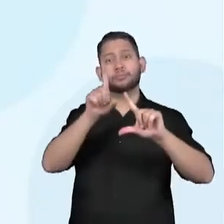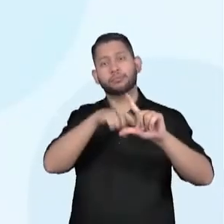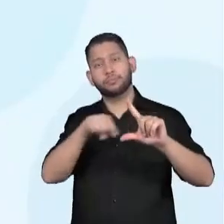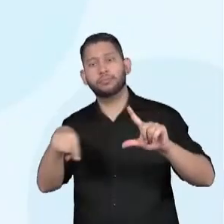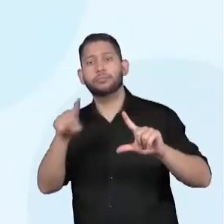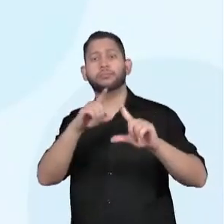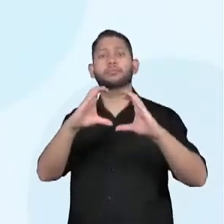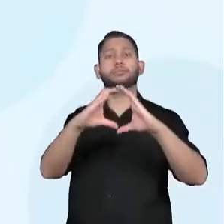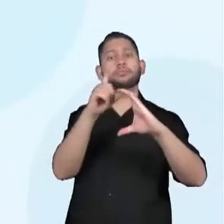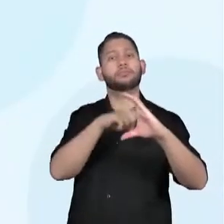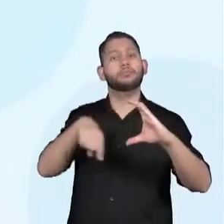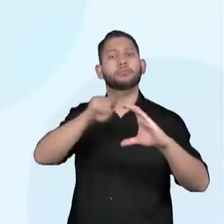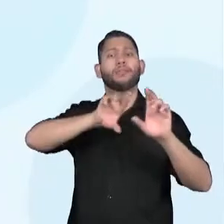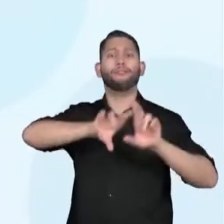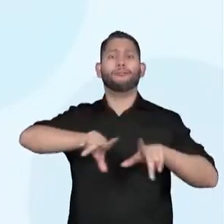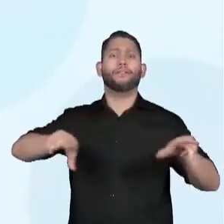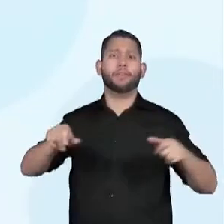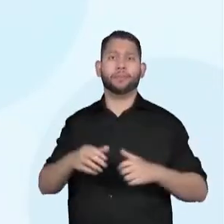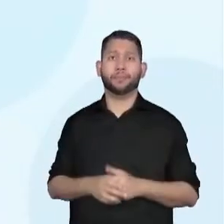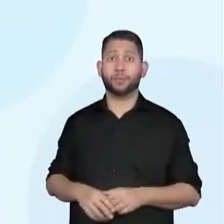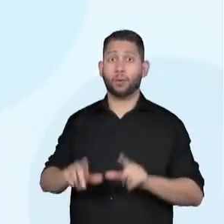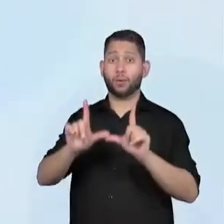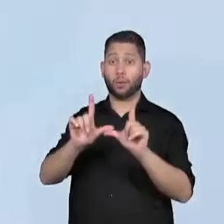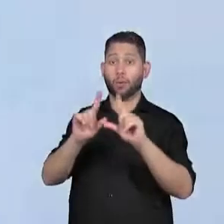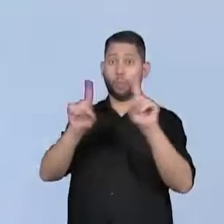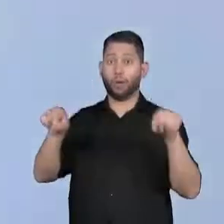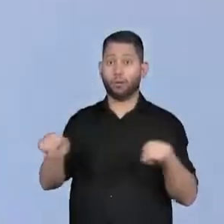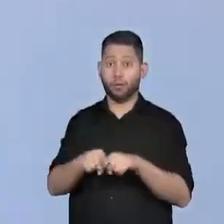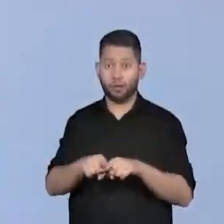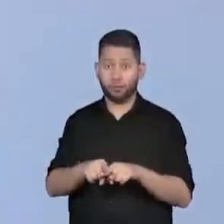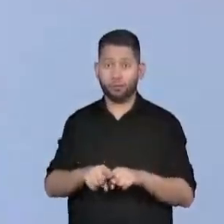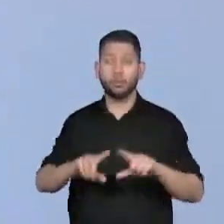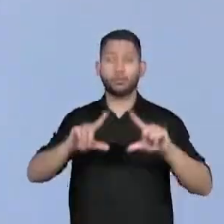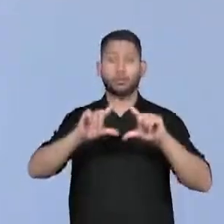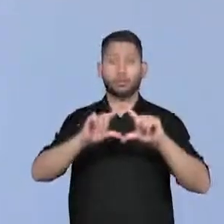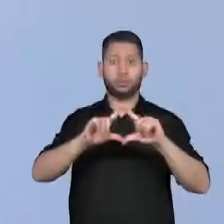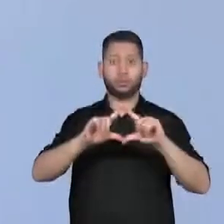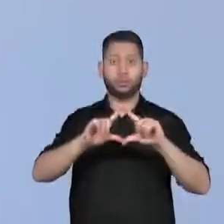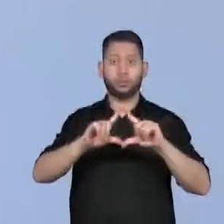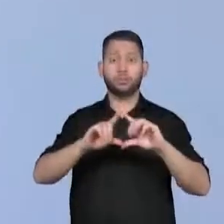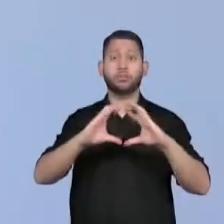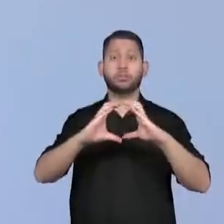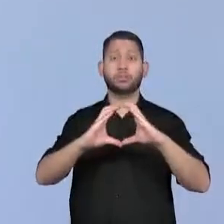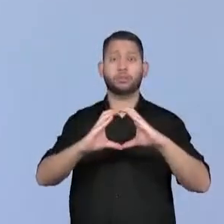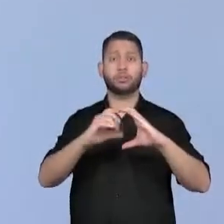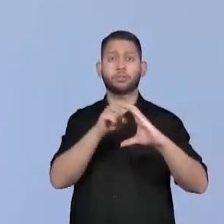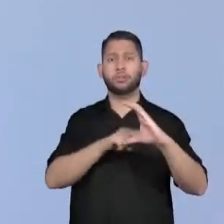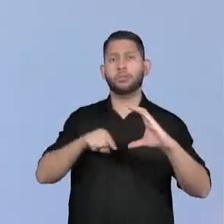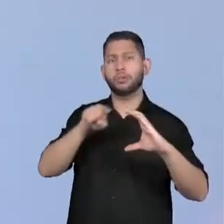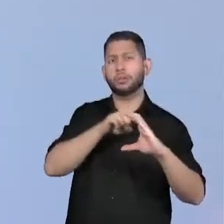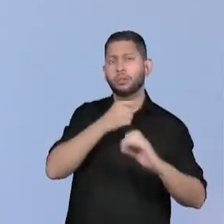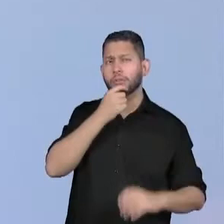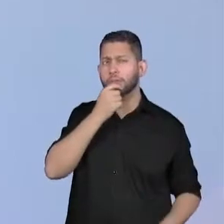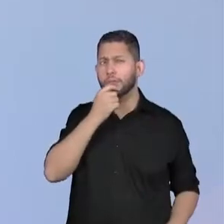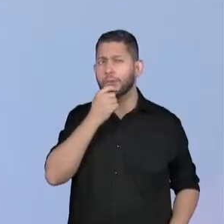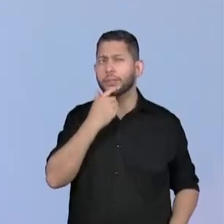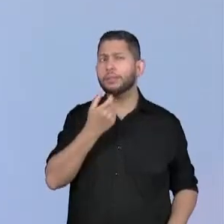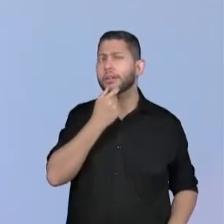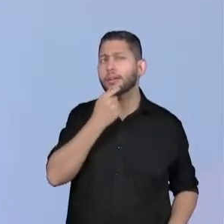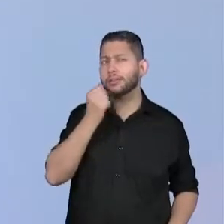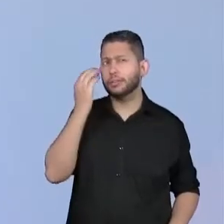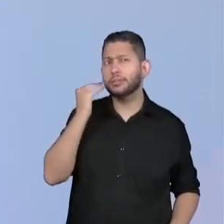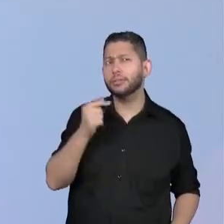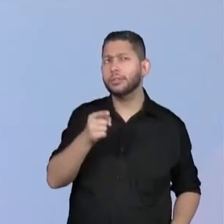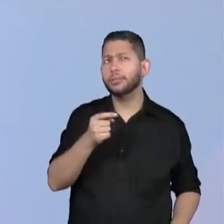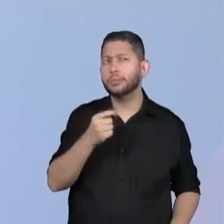geométricas. Então, temos um quadrado, um triângulo e um círculo. Eu lembro como eu falo isso em inglês? Então,